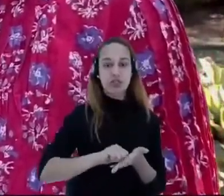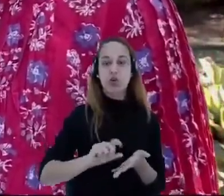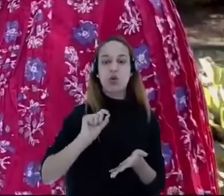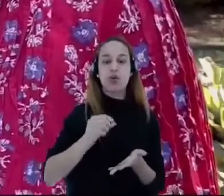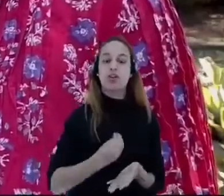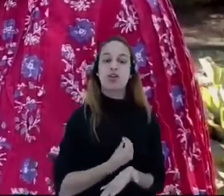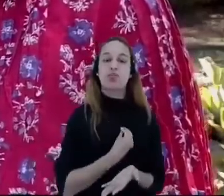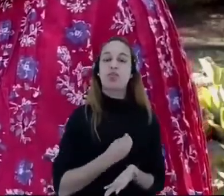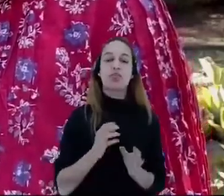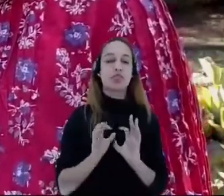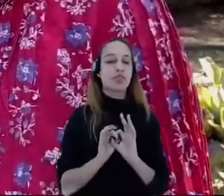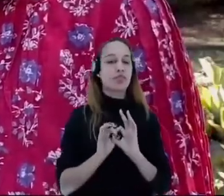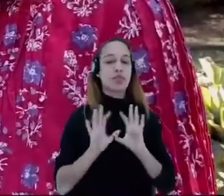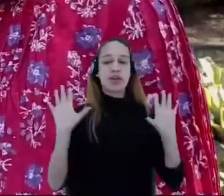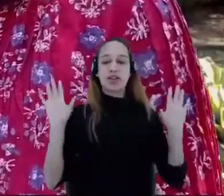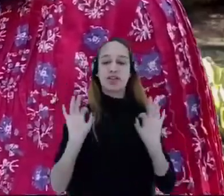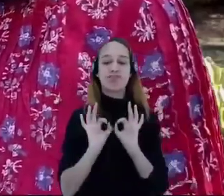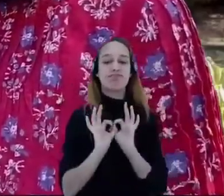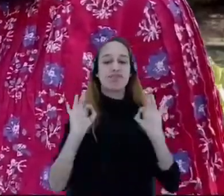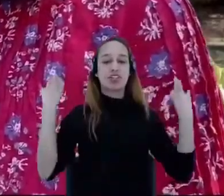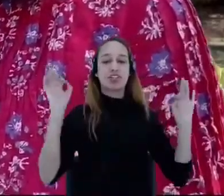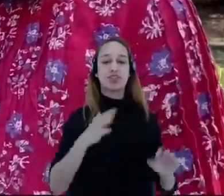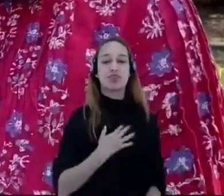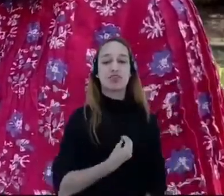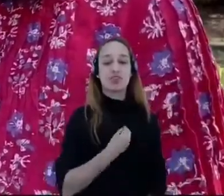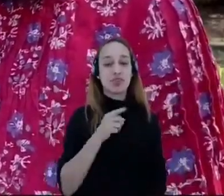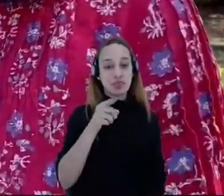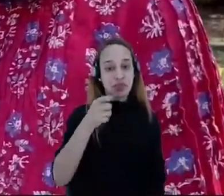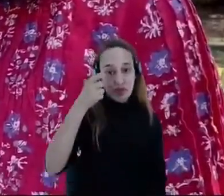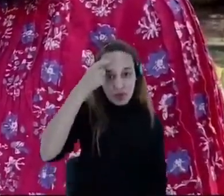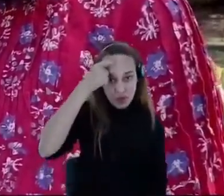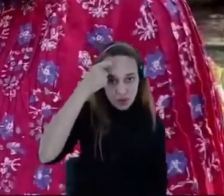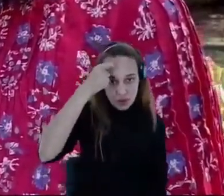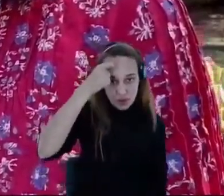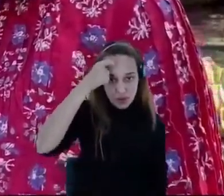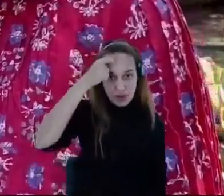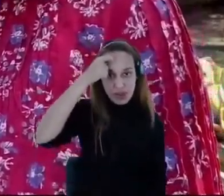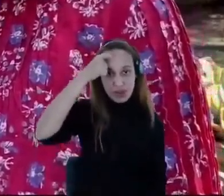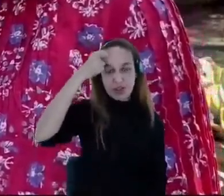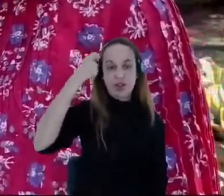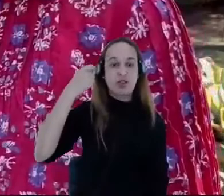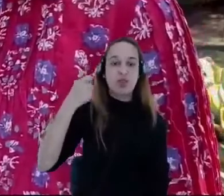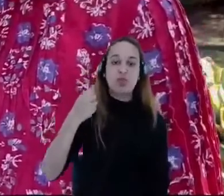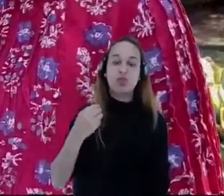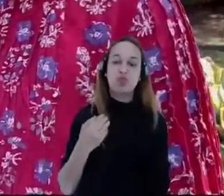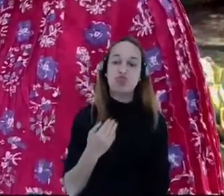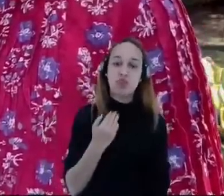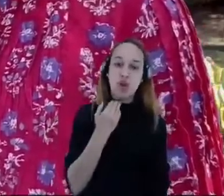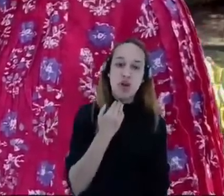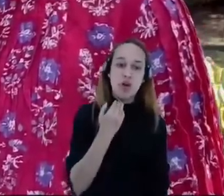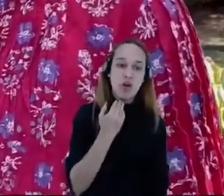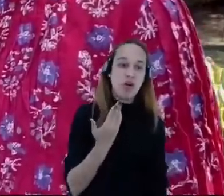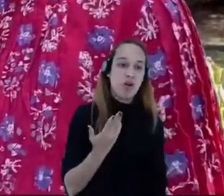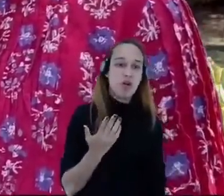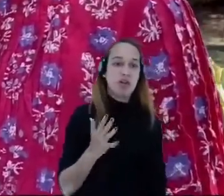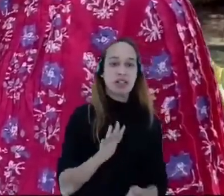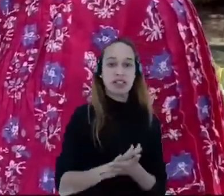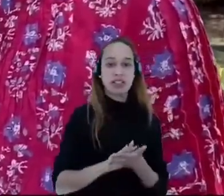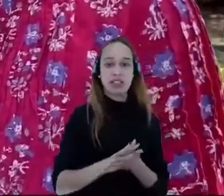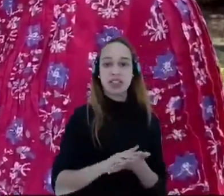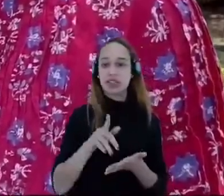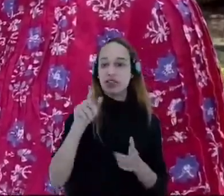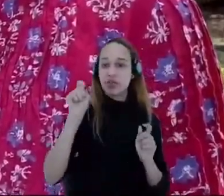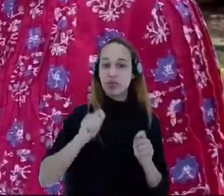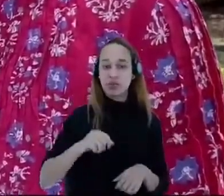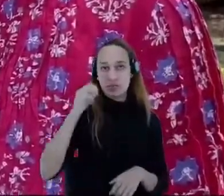para mim. Porque a sua mente, ela não consegue conceber nada, não consegue concretizar nada que você não conceba como possível.